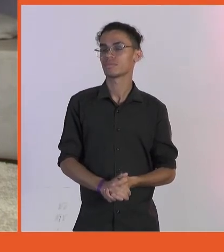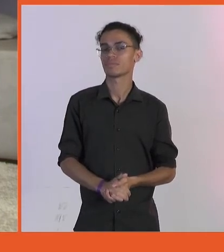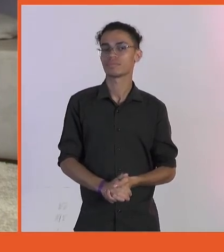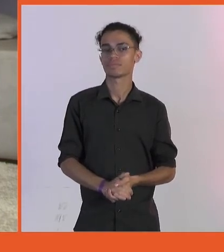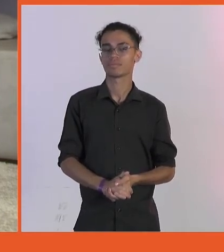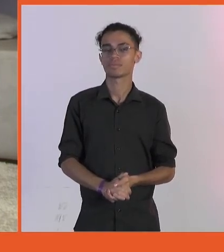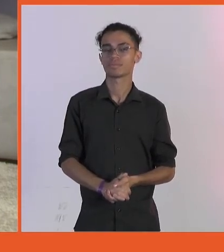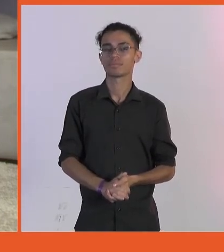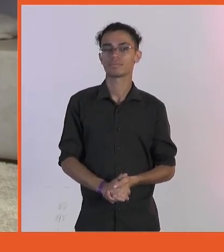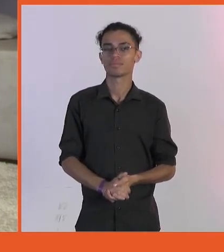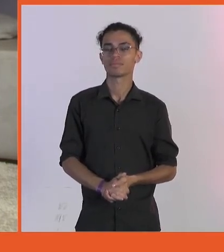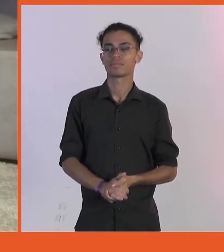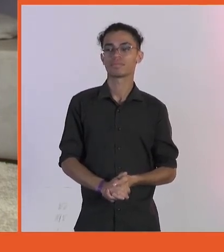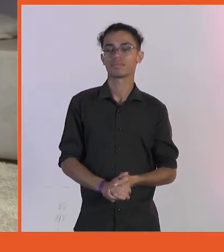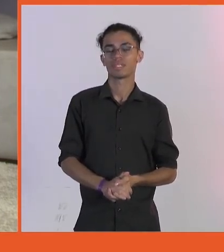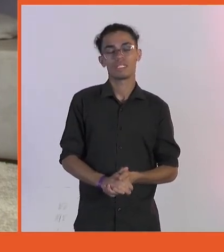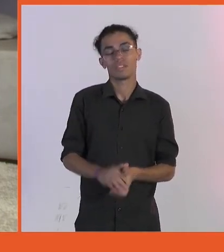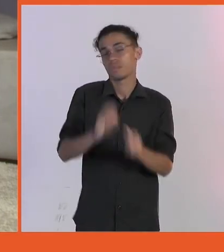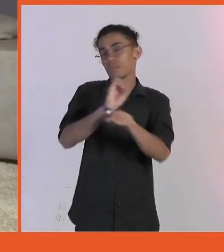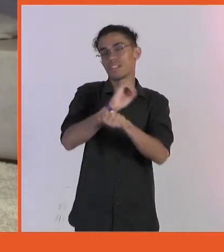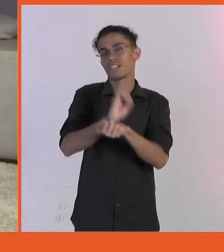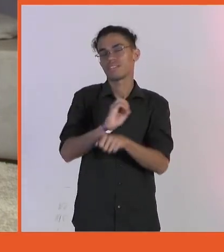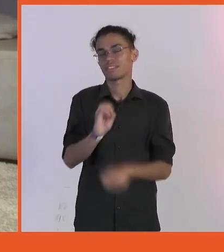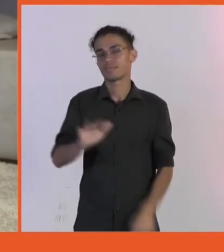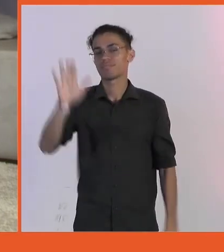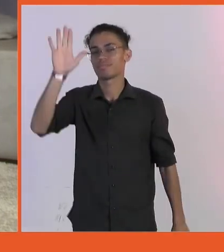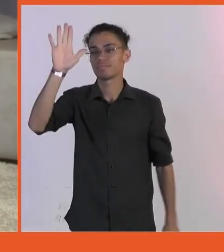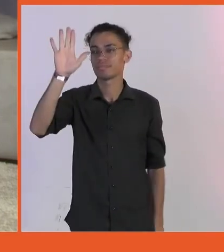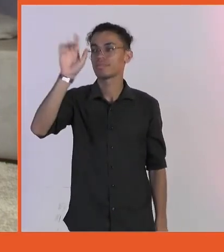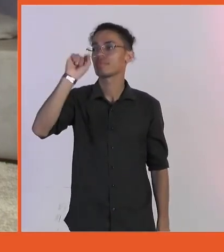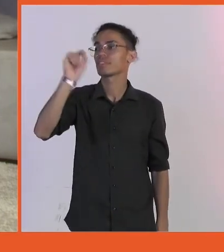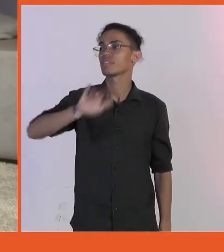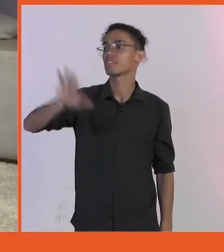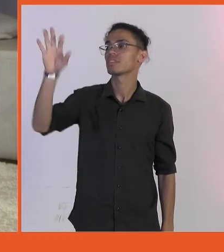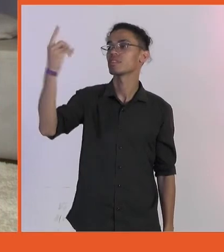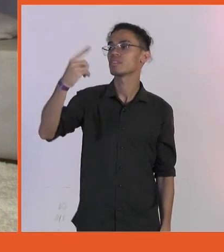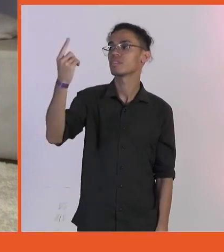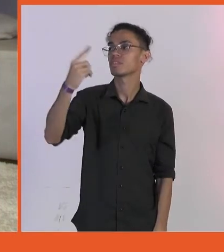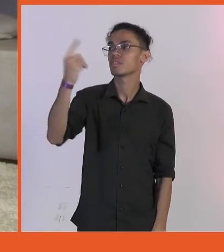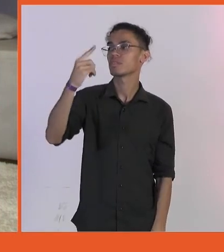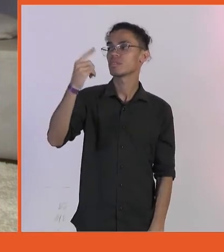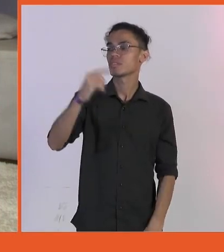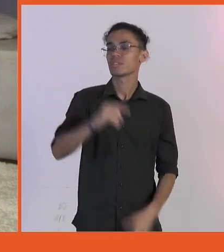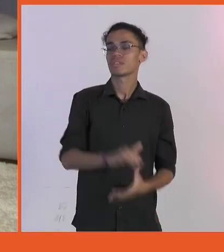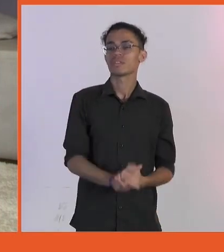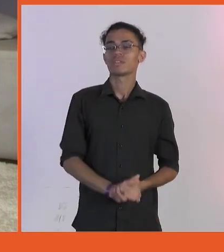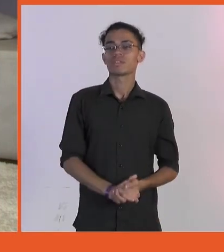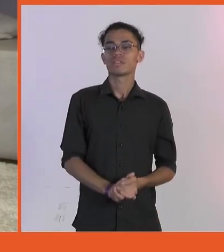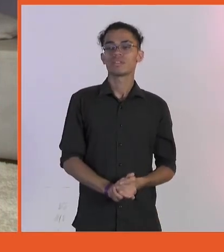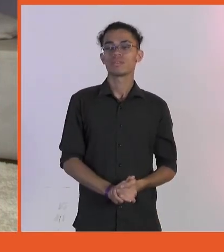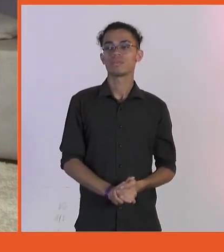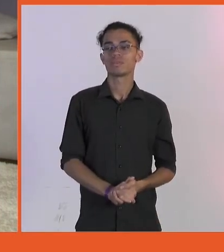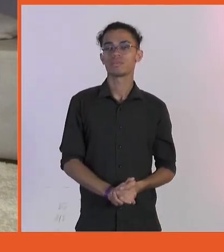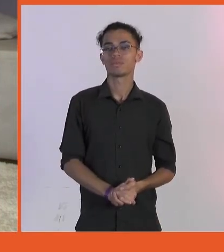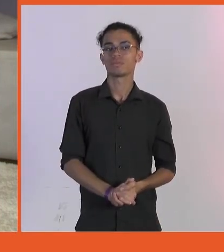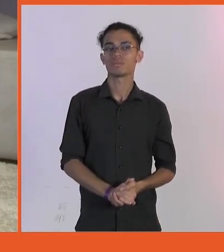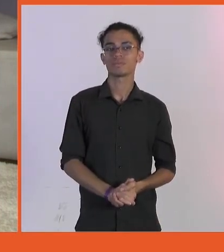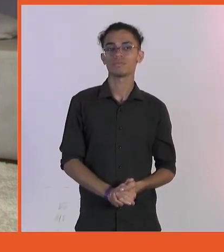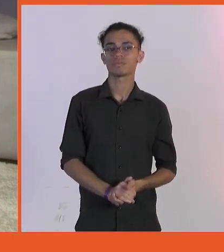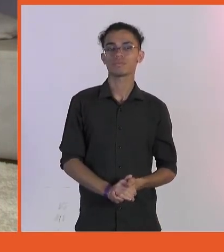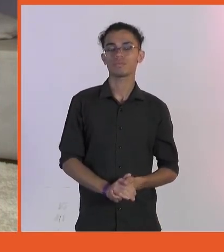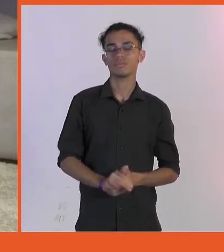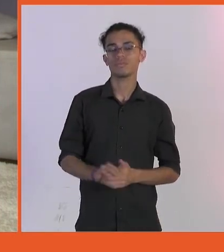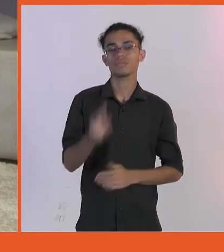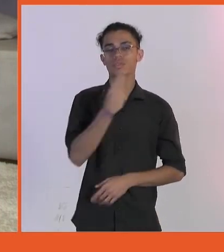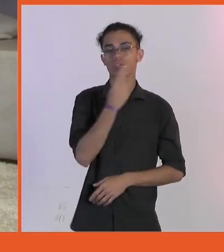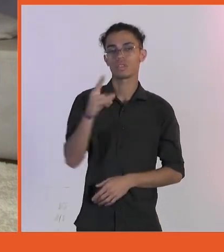isso. Eu não esperava por isso. Peraí, quem levantou a mão primeiro? Pode vir aqui. Só falar seu